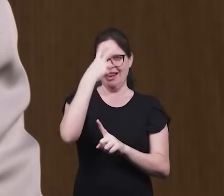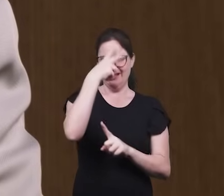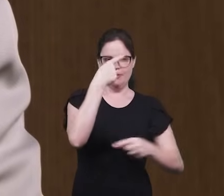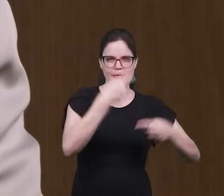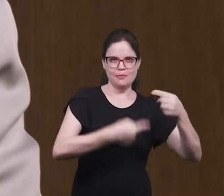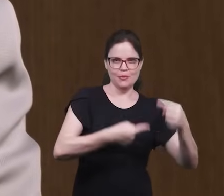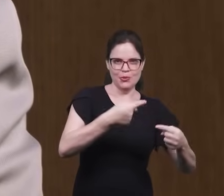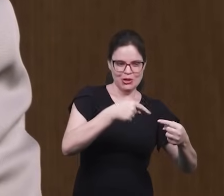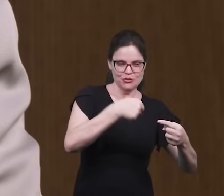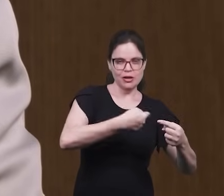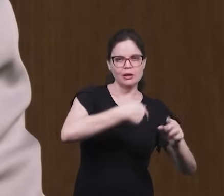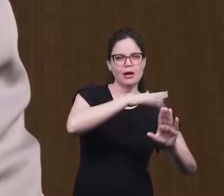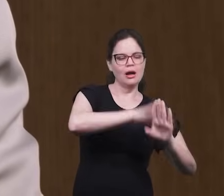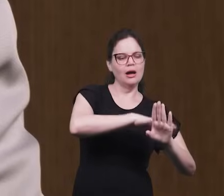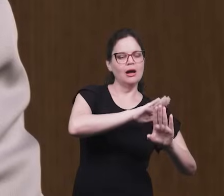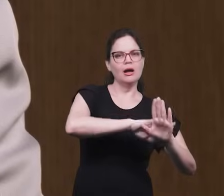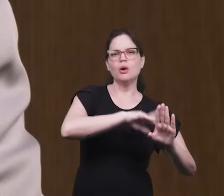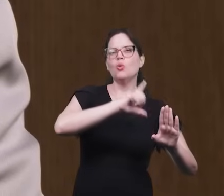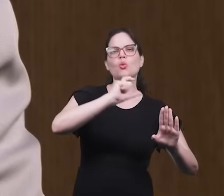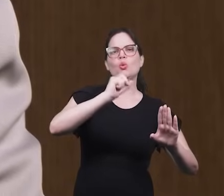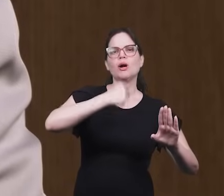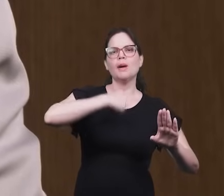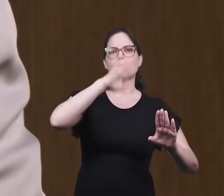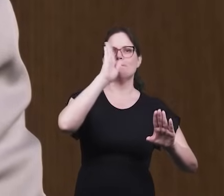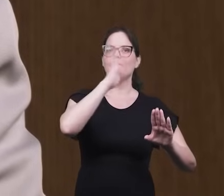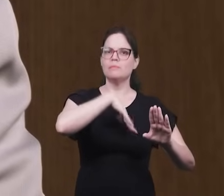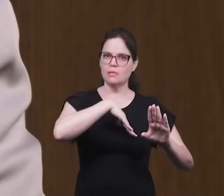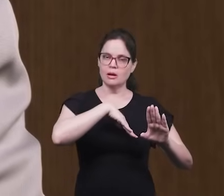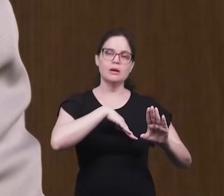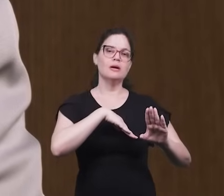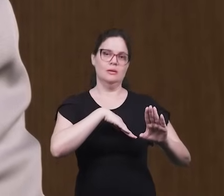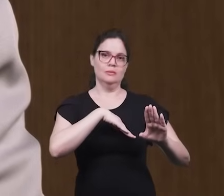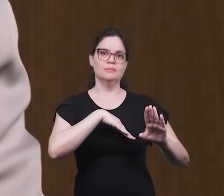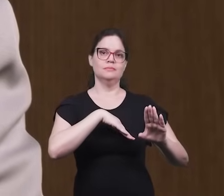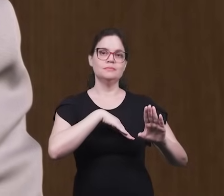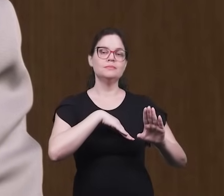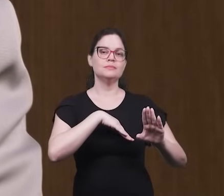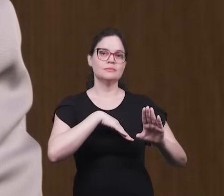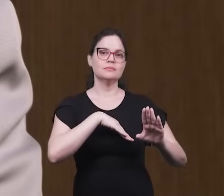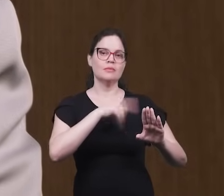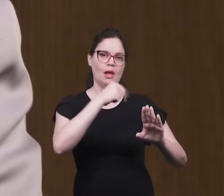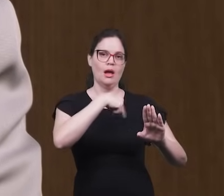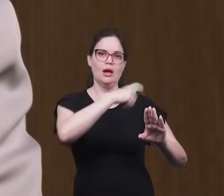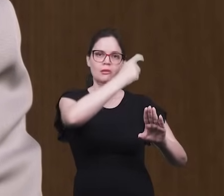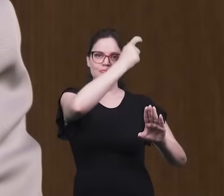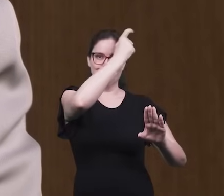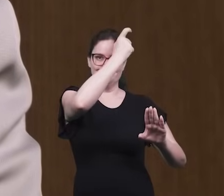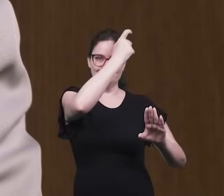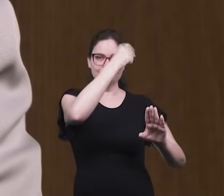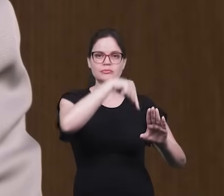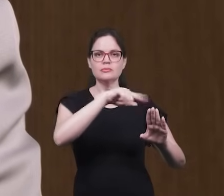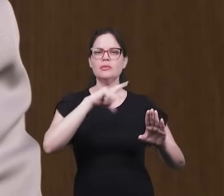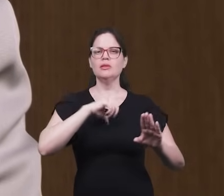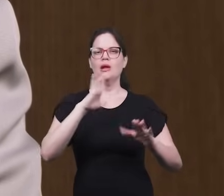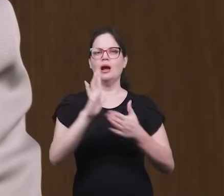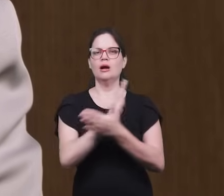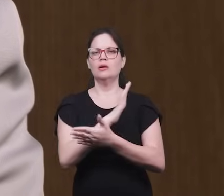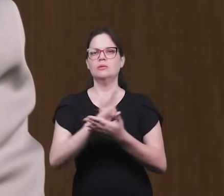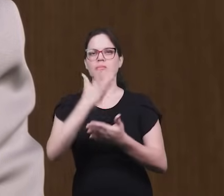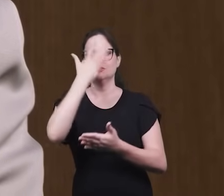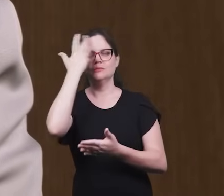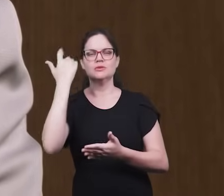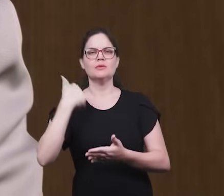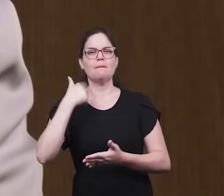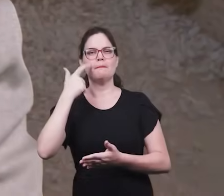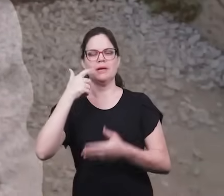desse governo, desse trono, é o mal. Há aqueles que naturalmente interpretam essa expressão, o trono de Satanás,